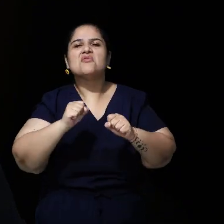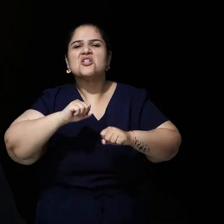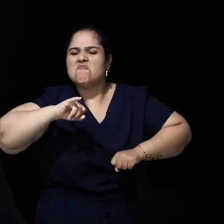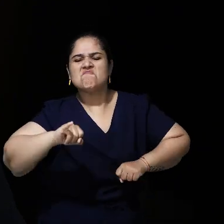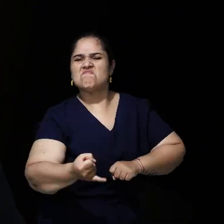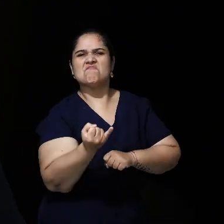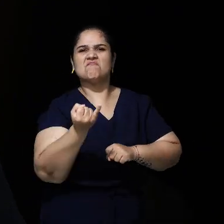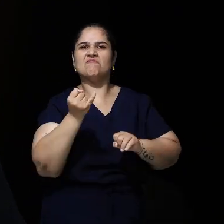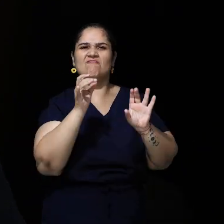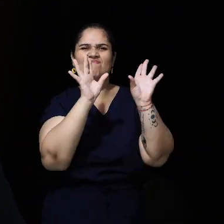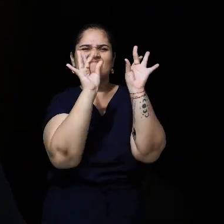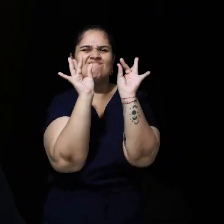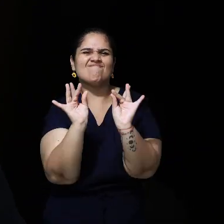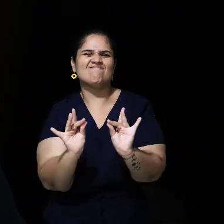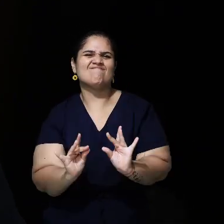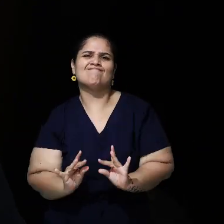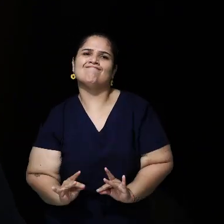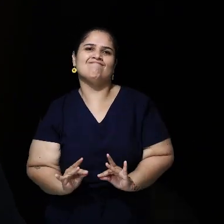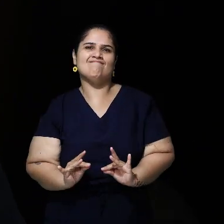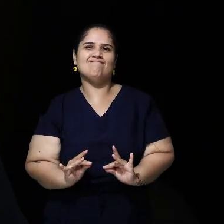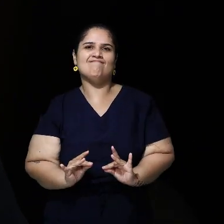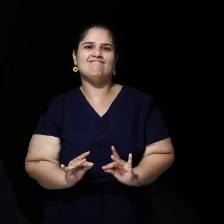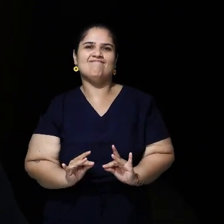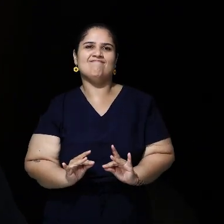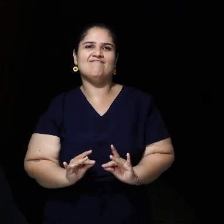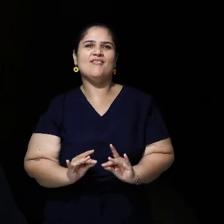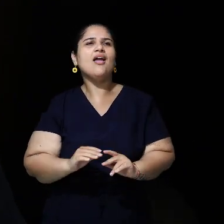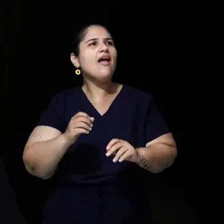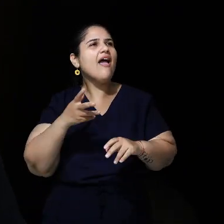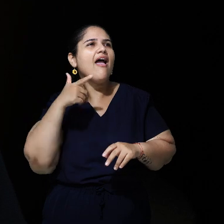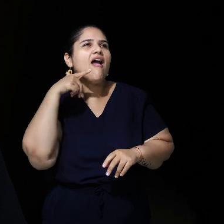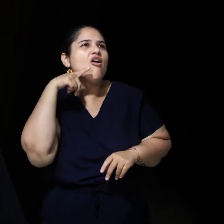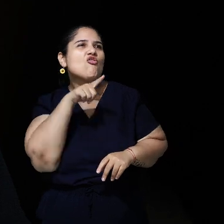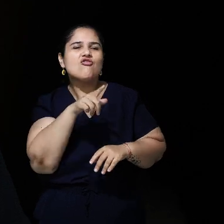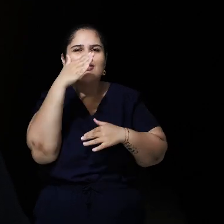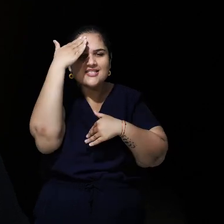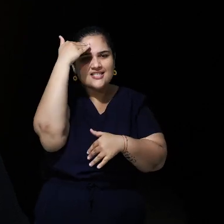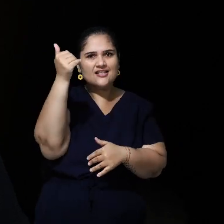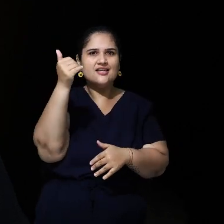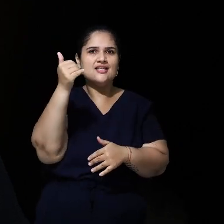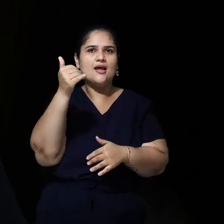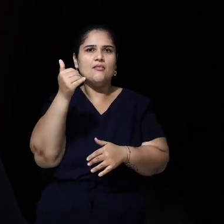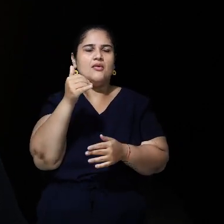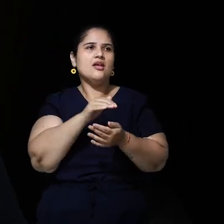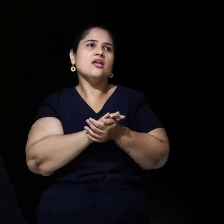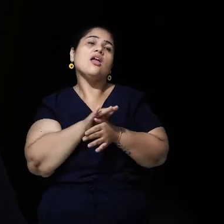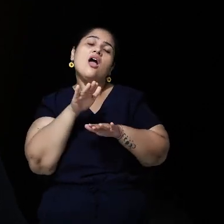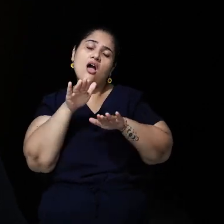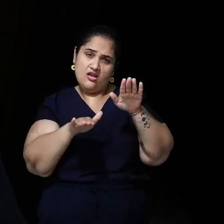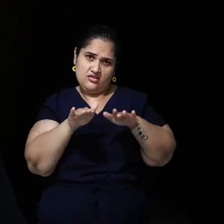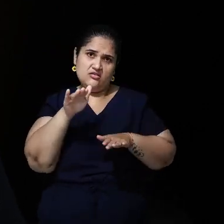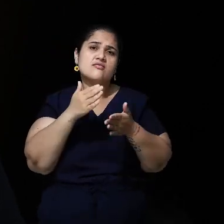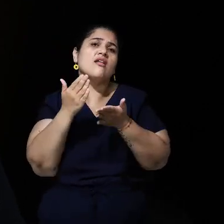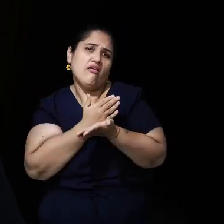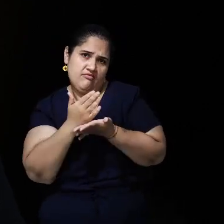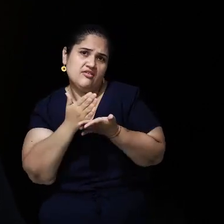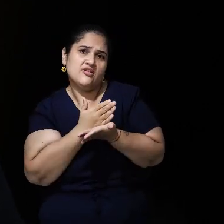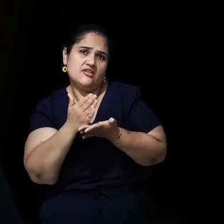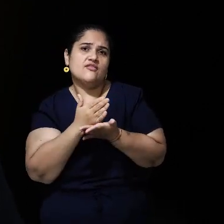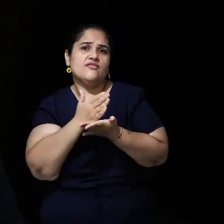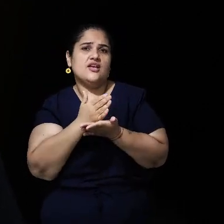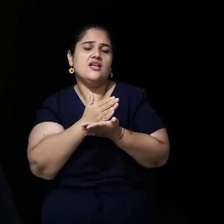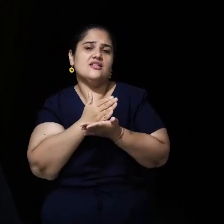detalhe. A vida para mim, ela é poder saber que, embora muitas vezes as circunstâncias possam